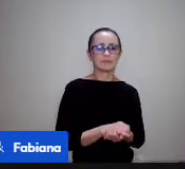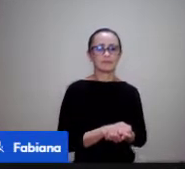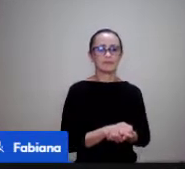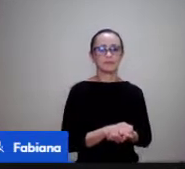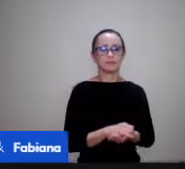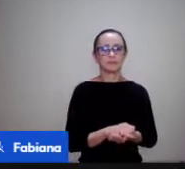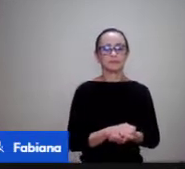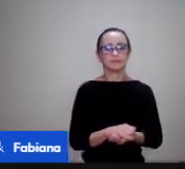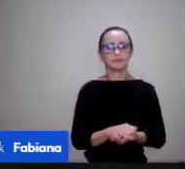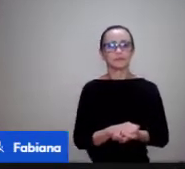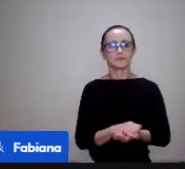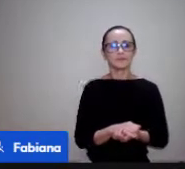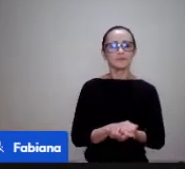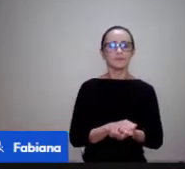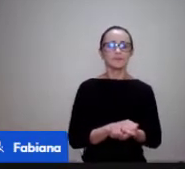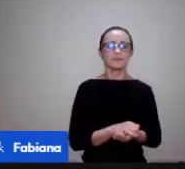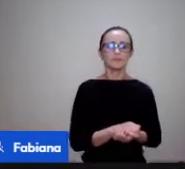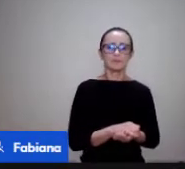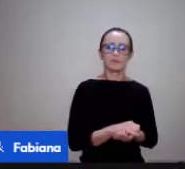Nessa mesma